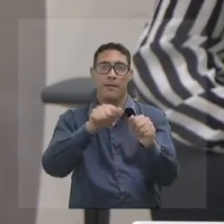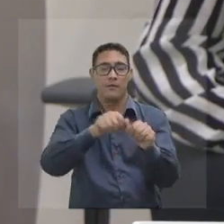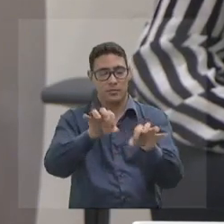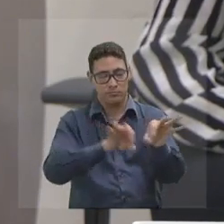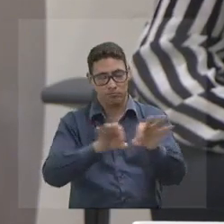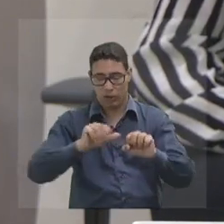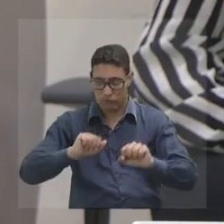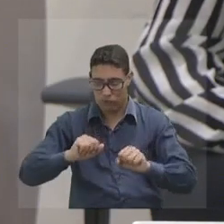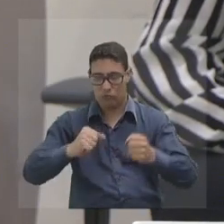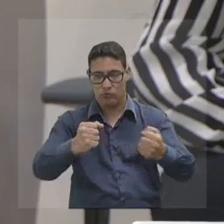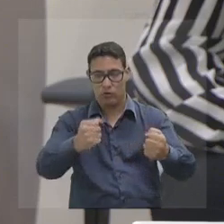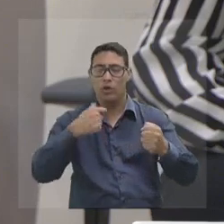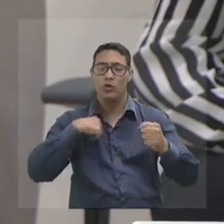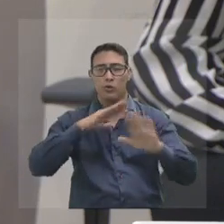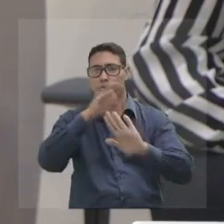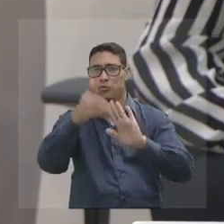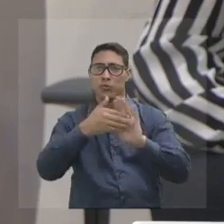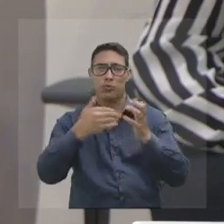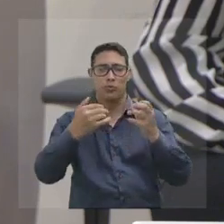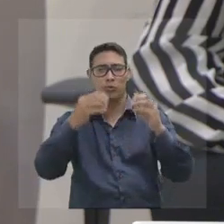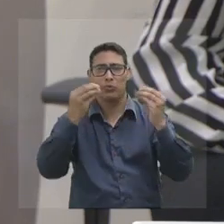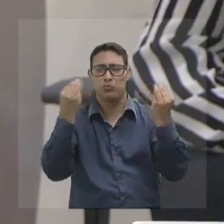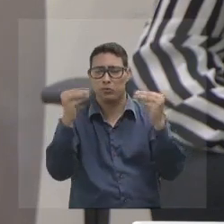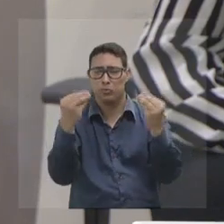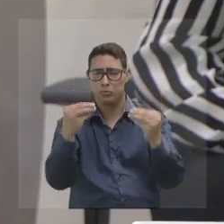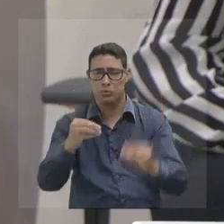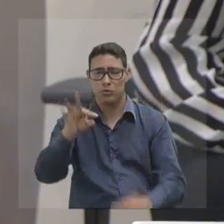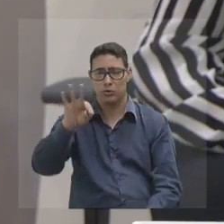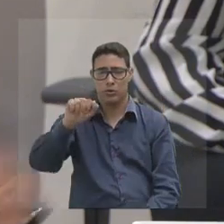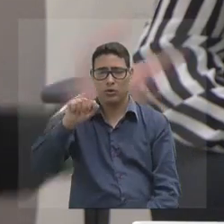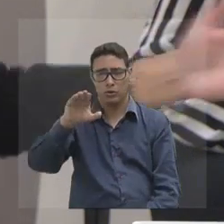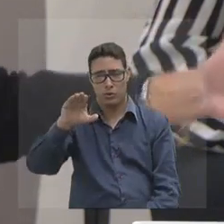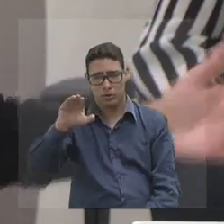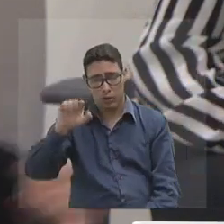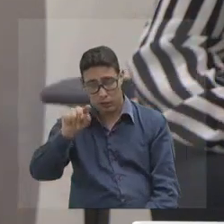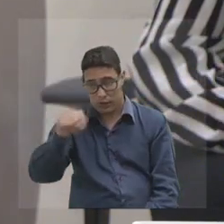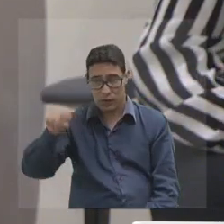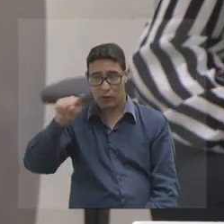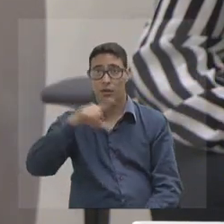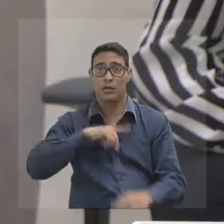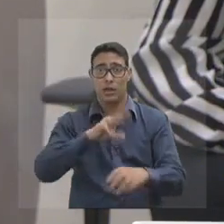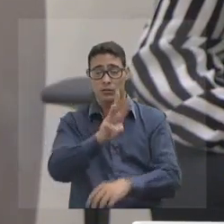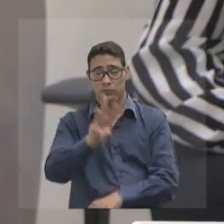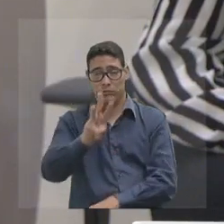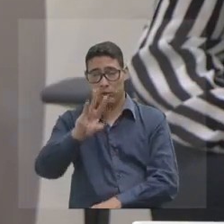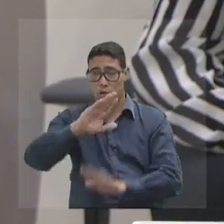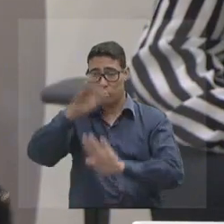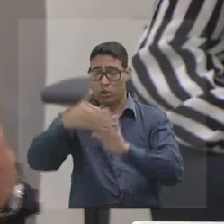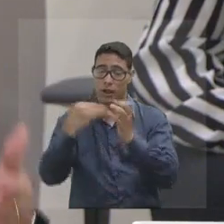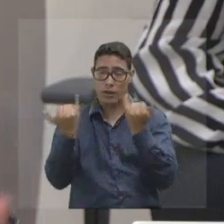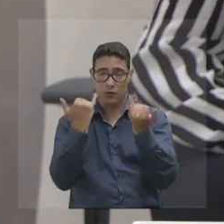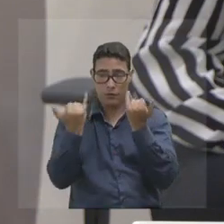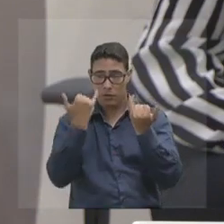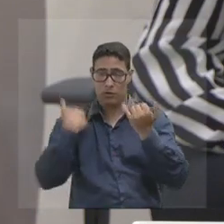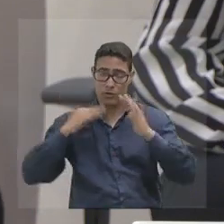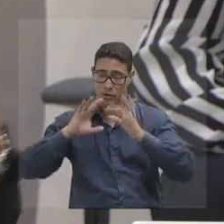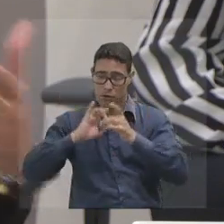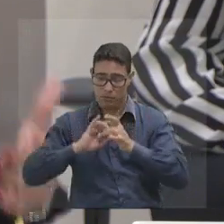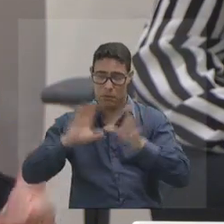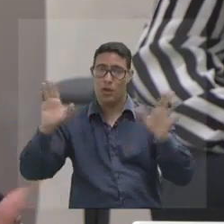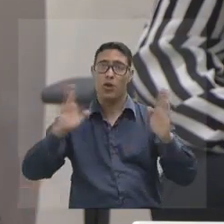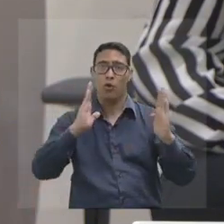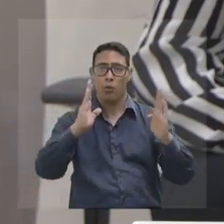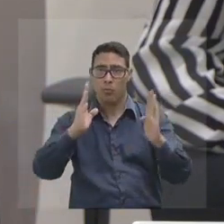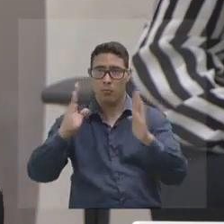grande esforço de publicidades hoje estão no nosso site inclusive Com todas essas informações que você pede para as de validade